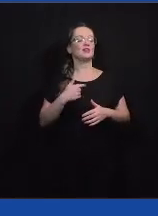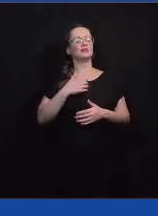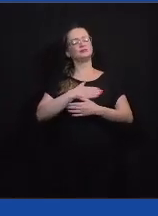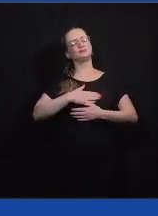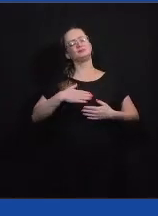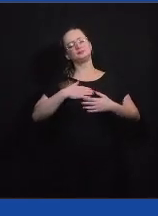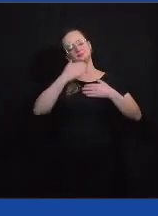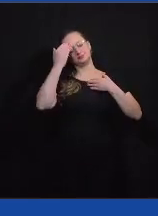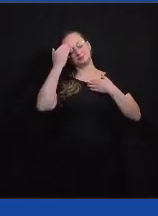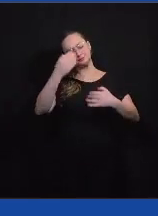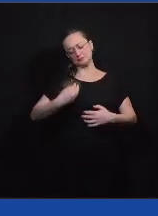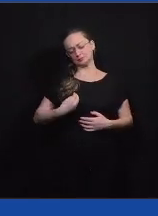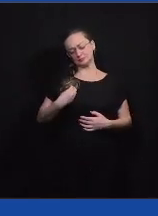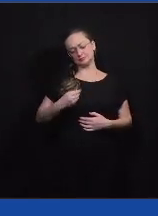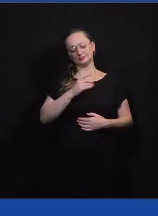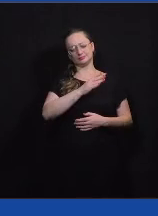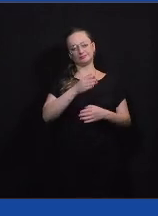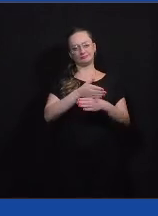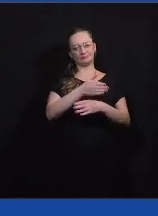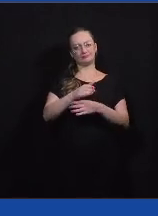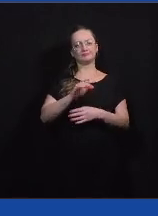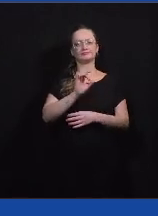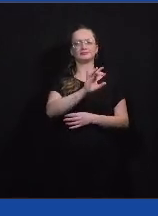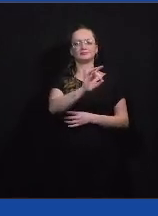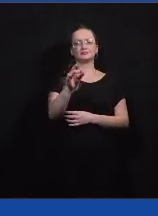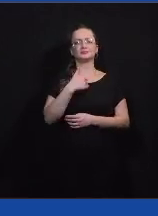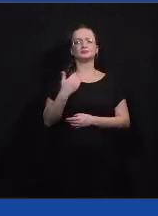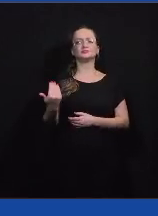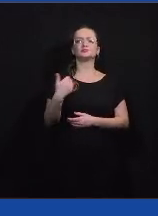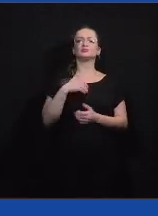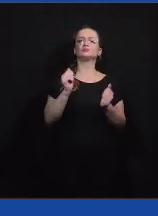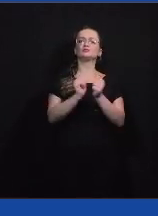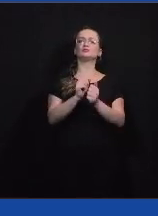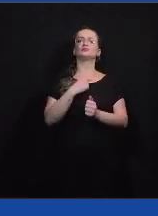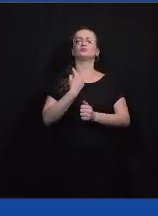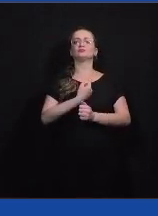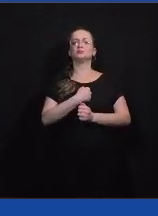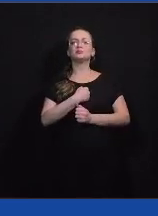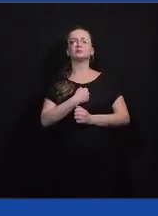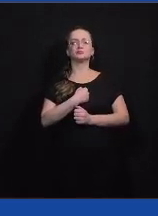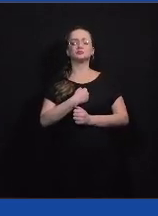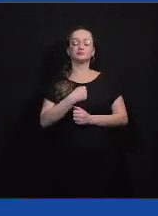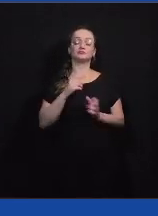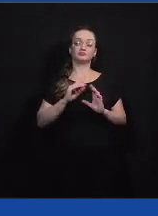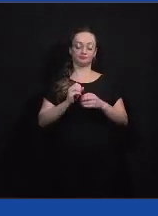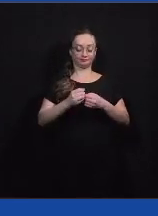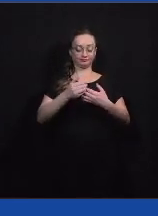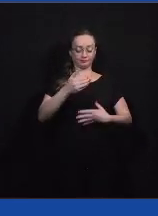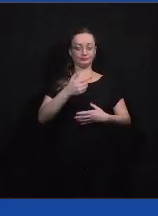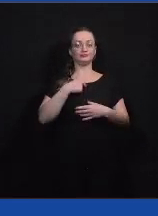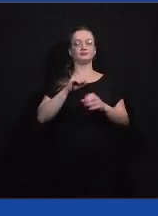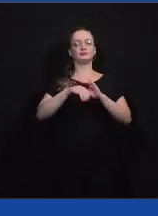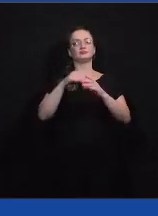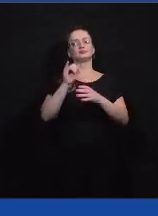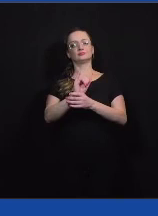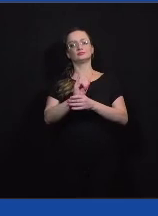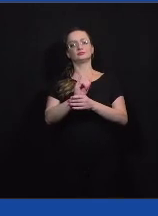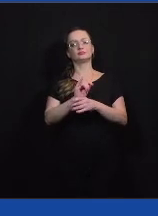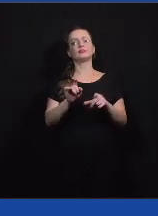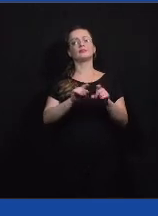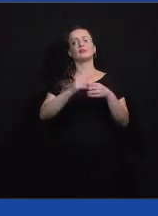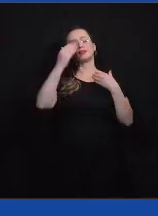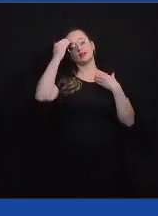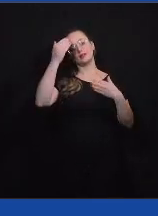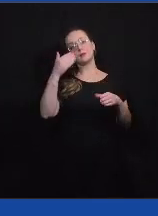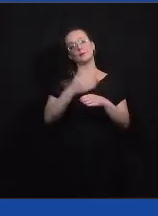memo de agradecer a presença EA participação de 12 tiveram com a gente aquilo o YouTube agradecer a